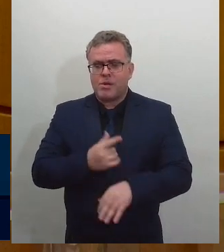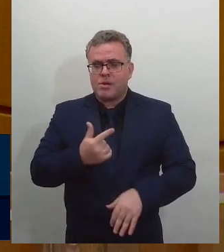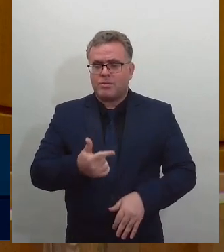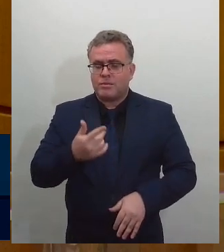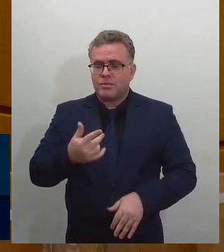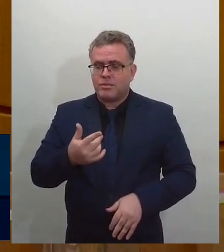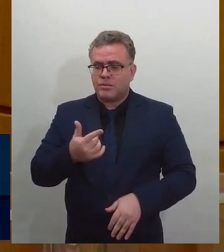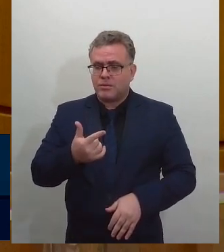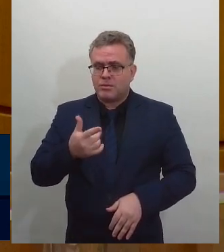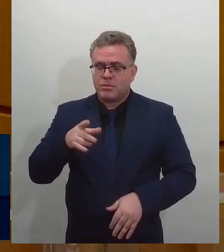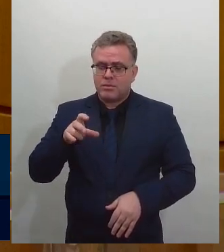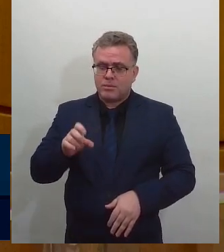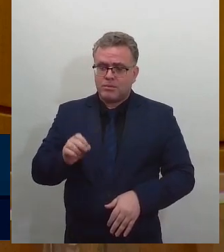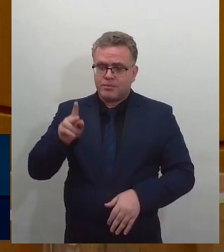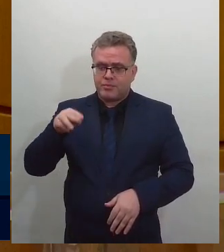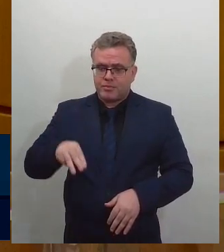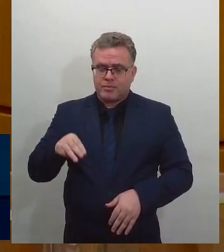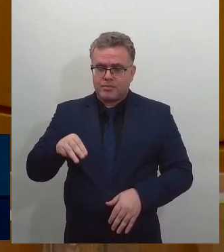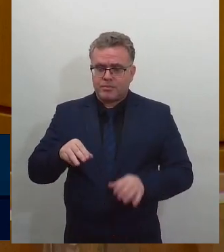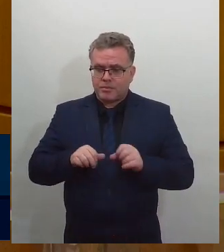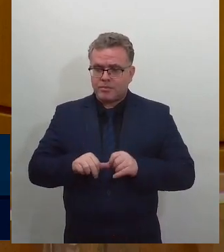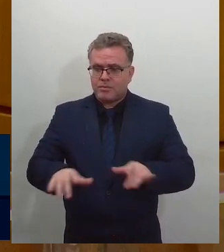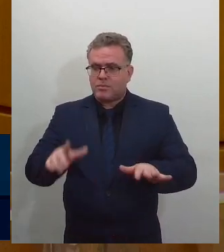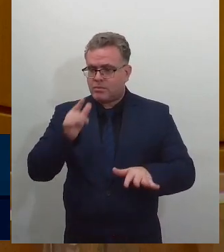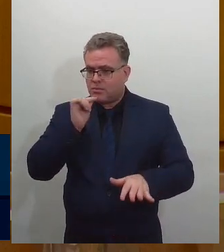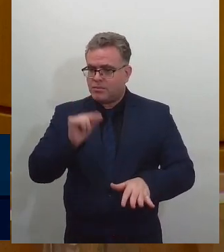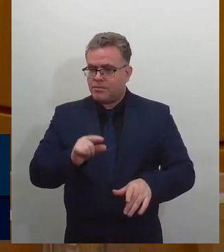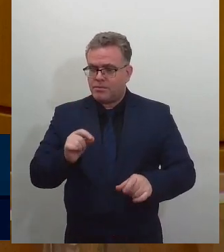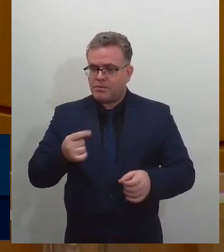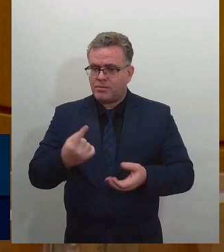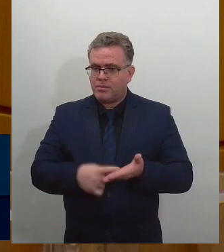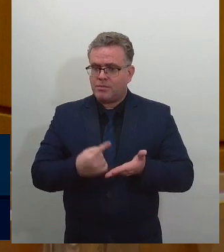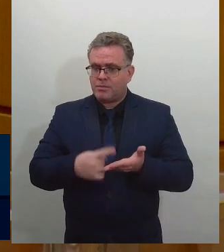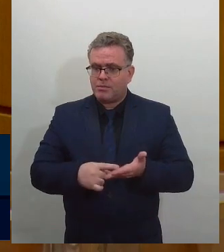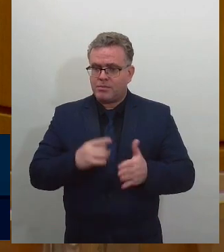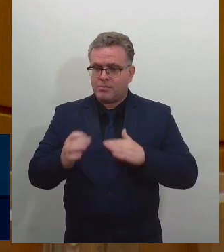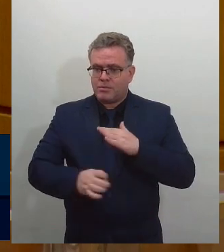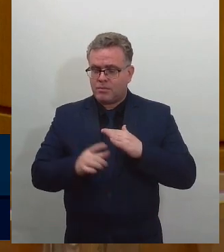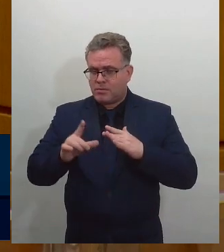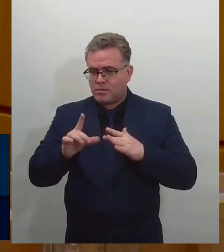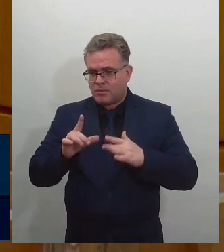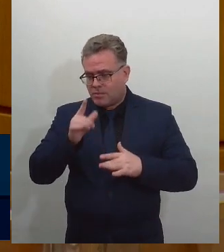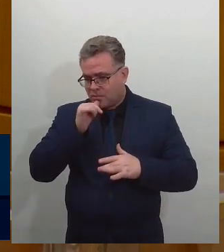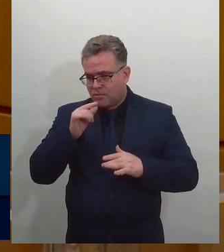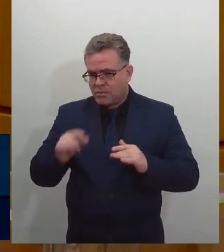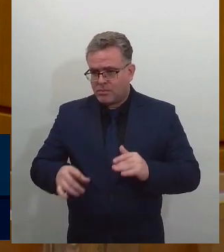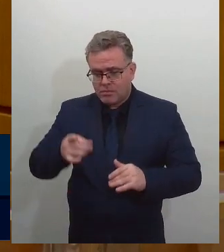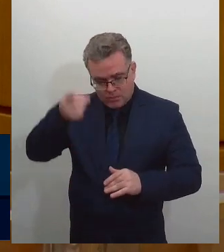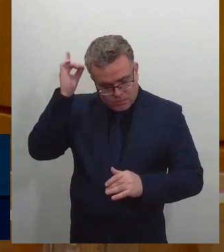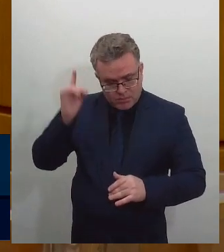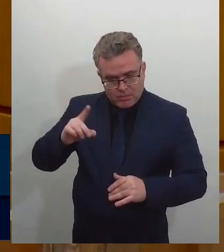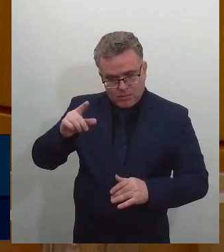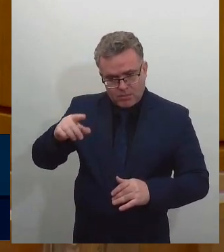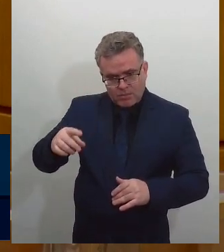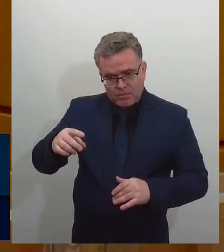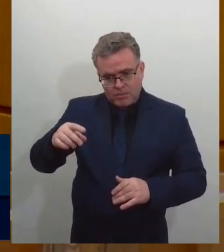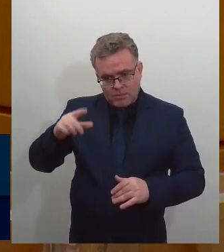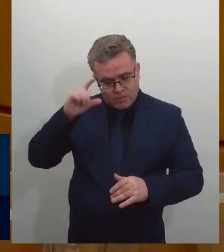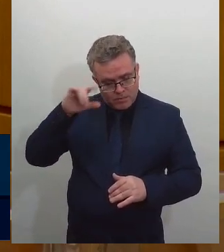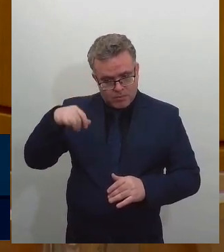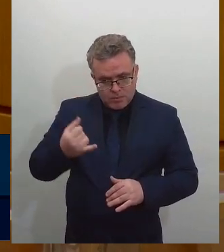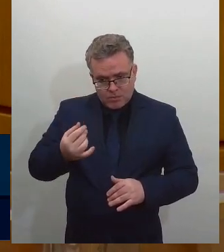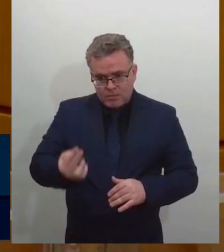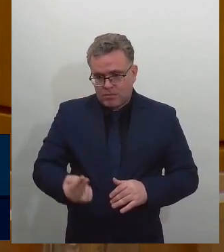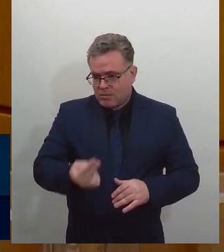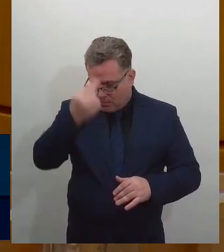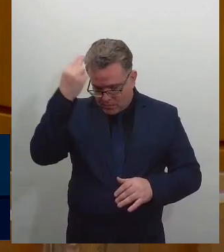Glória. Parceria com a DES e com os governos de Deda, de Jax e de Belivaldo. E quem comprou 200 quilômetros de rede de